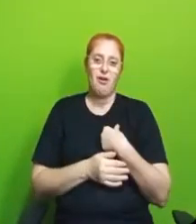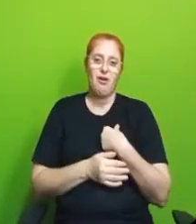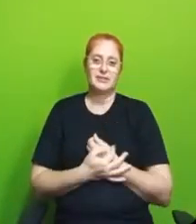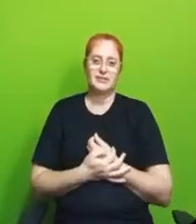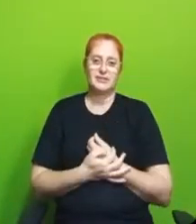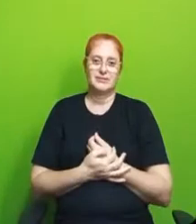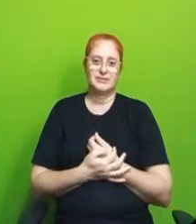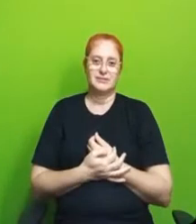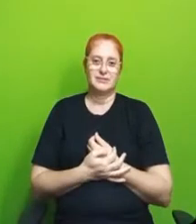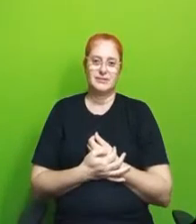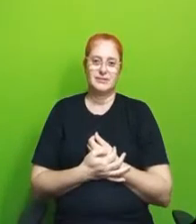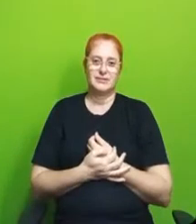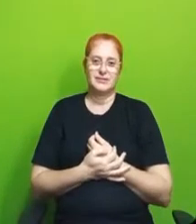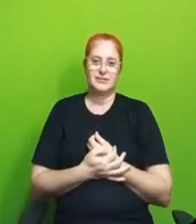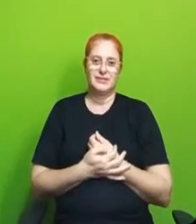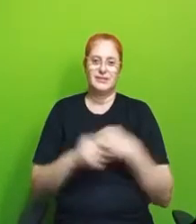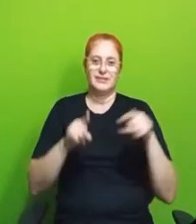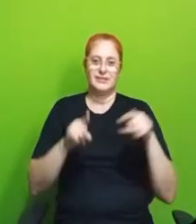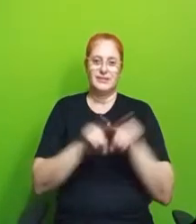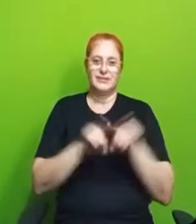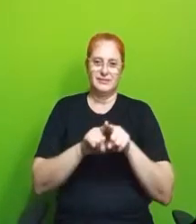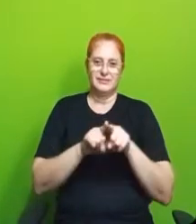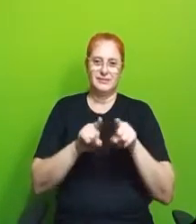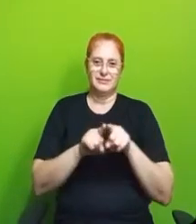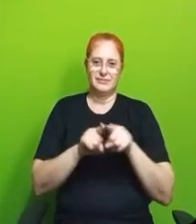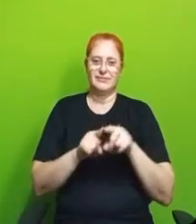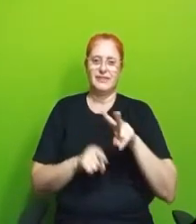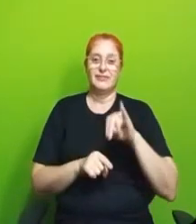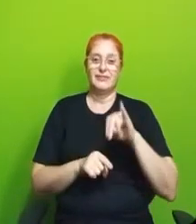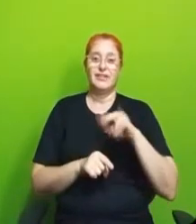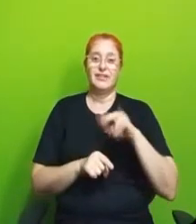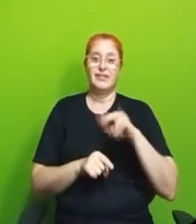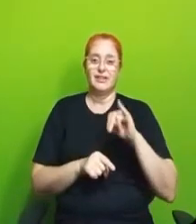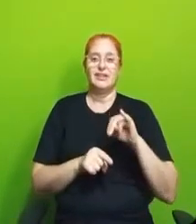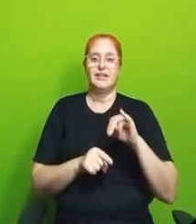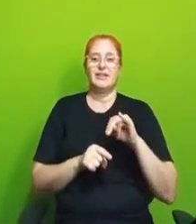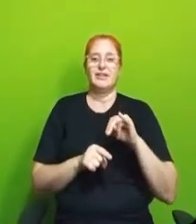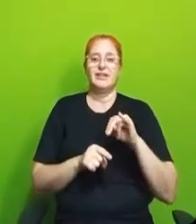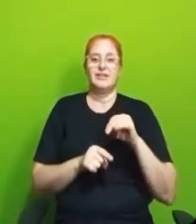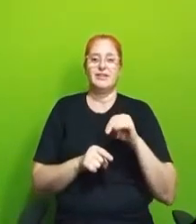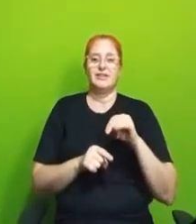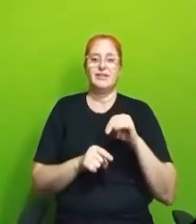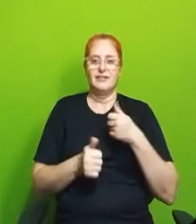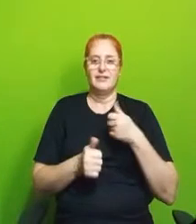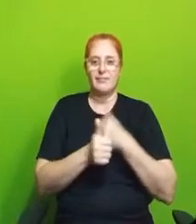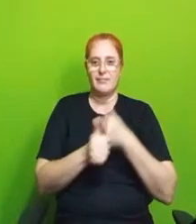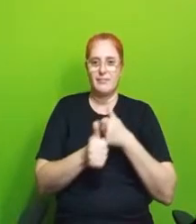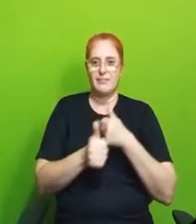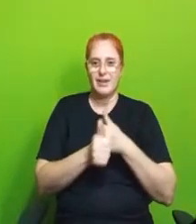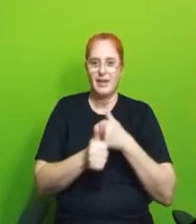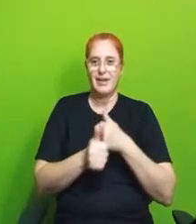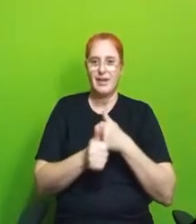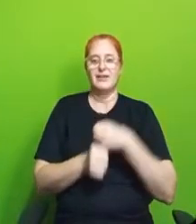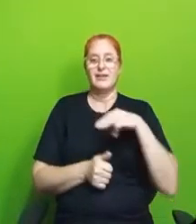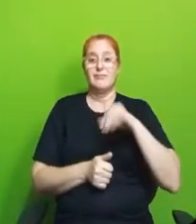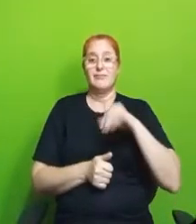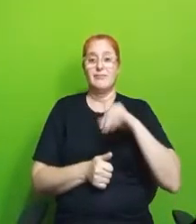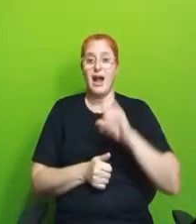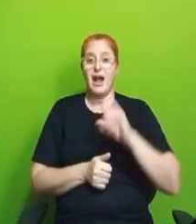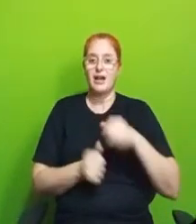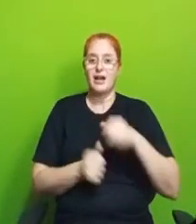aqui está lembrando, né, a Vivi, próximo do 1º de maio, né, estamos no mês de luta do trabalho,